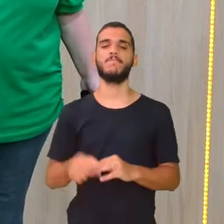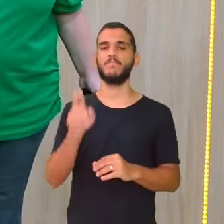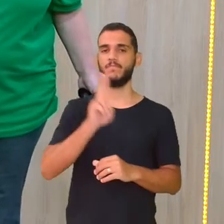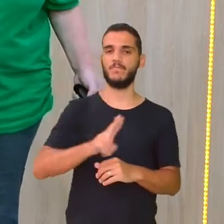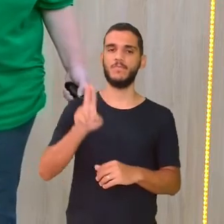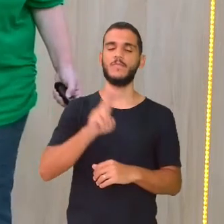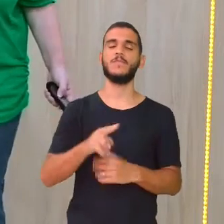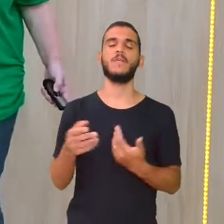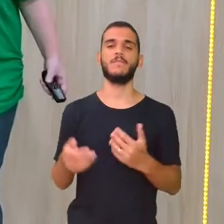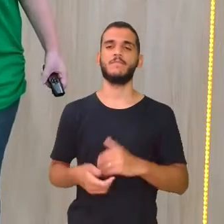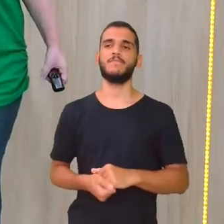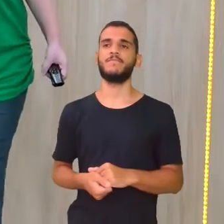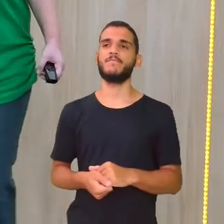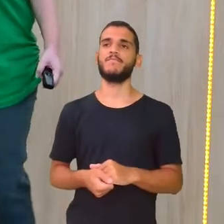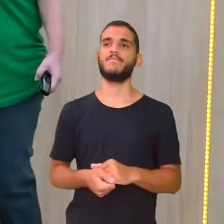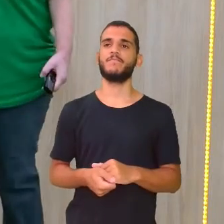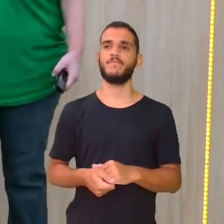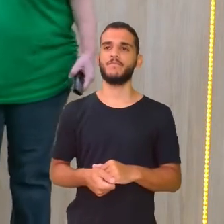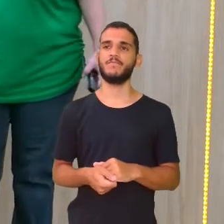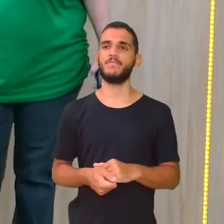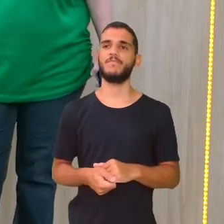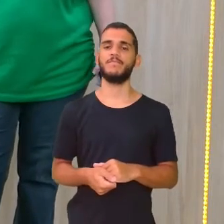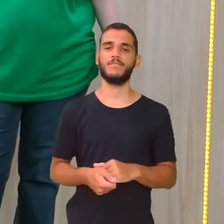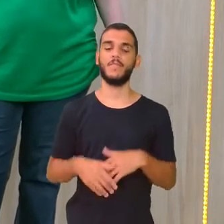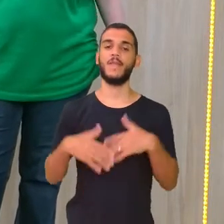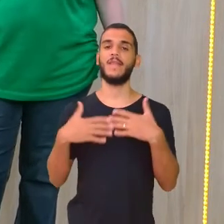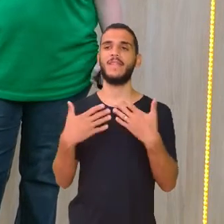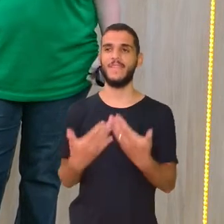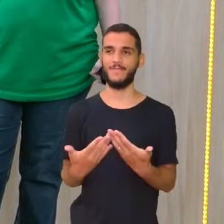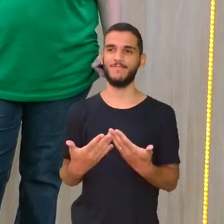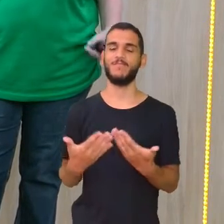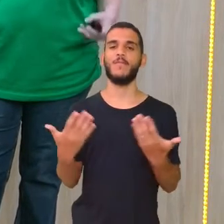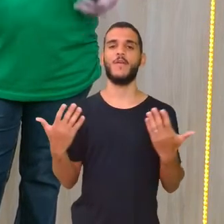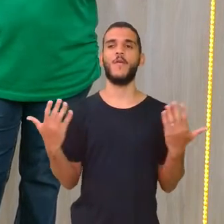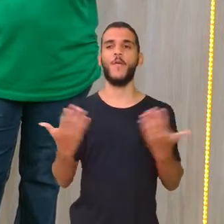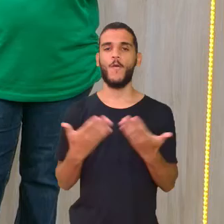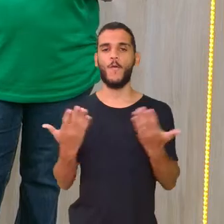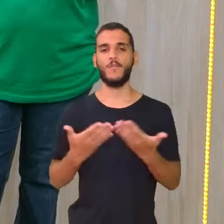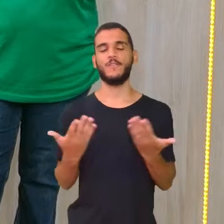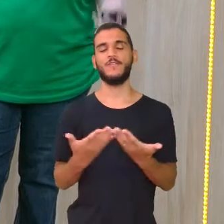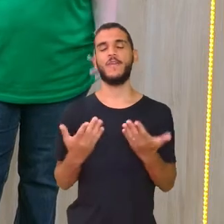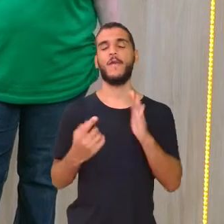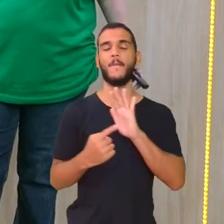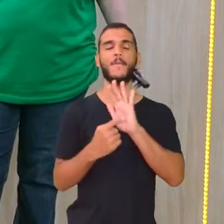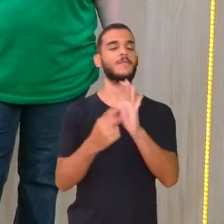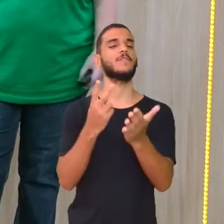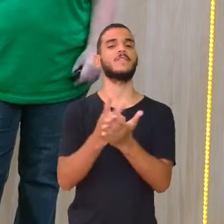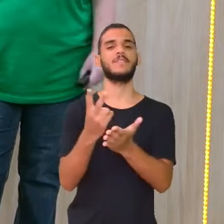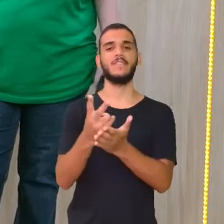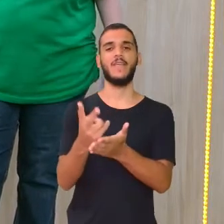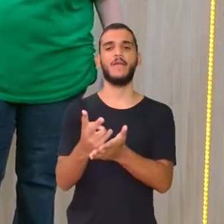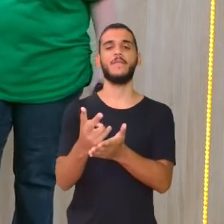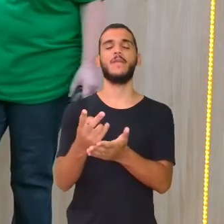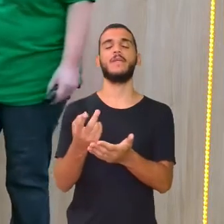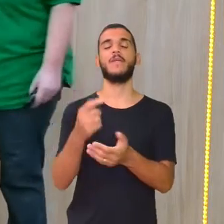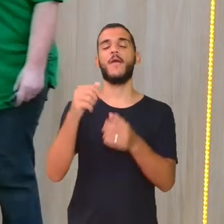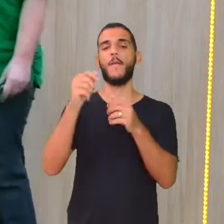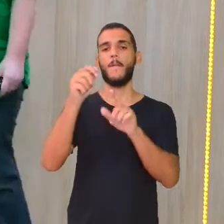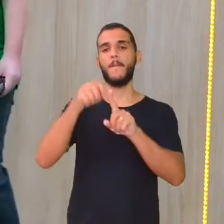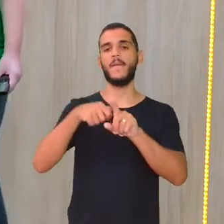a tela. Bom, hoje eu estou trazendo sempre que a gente está no Setembro